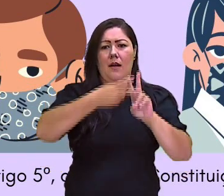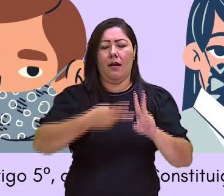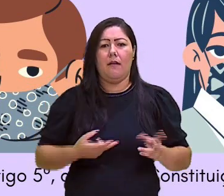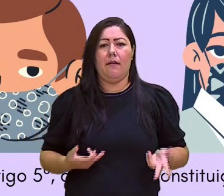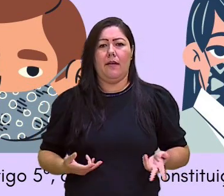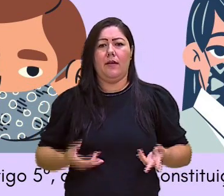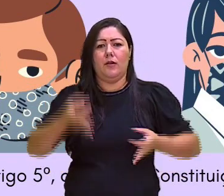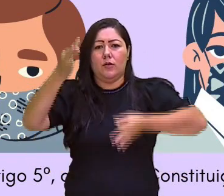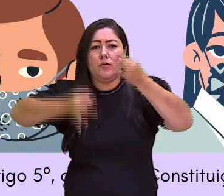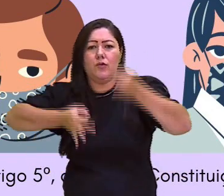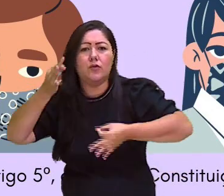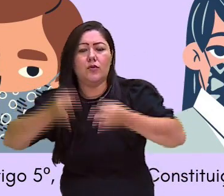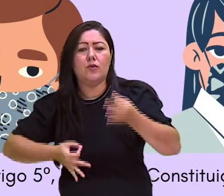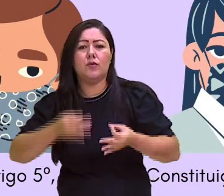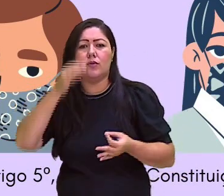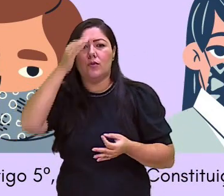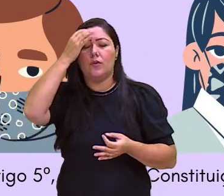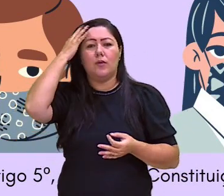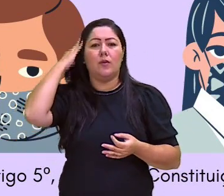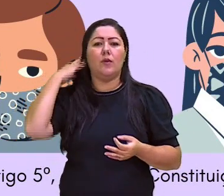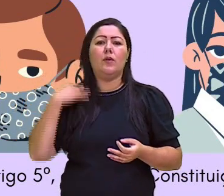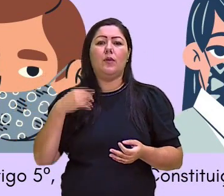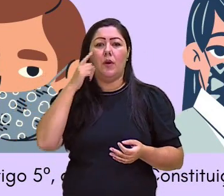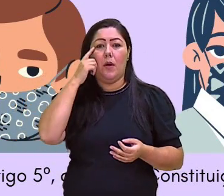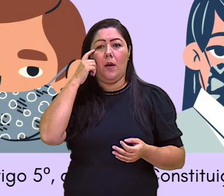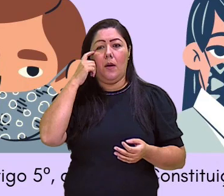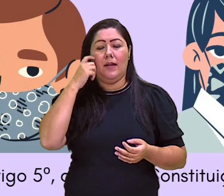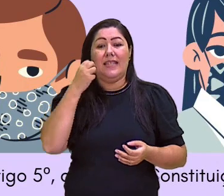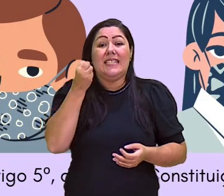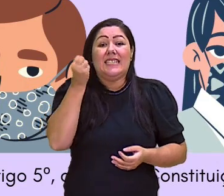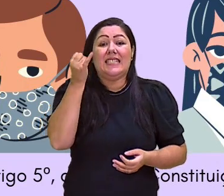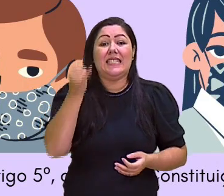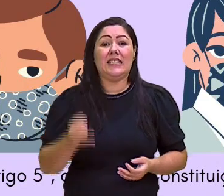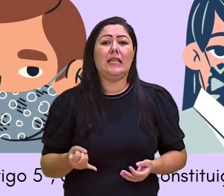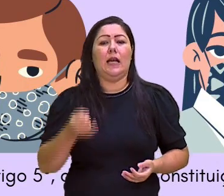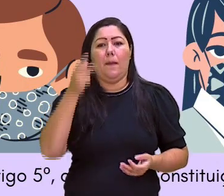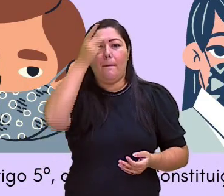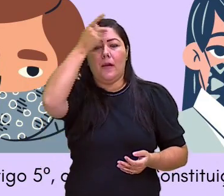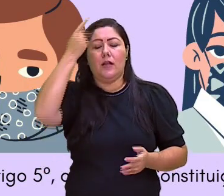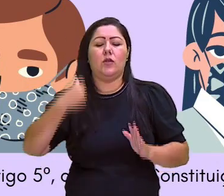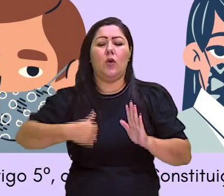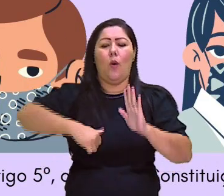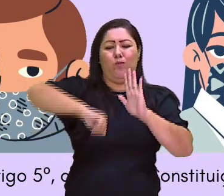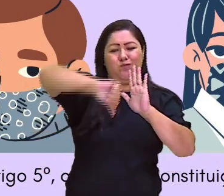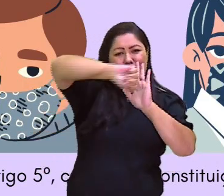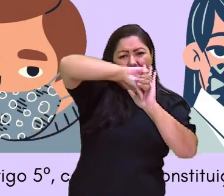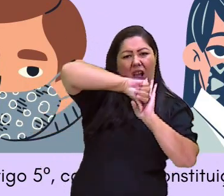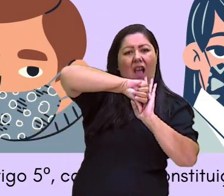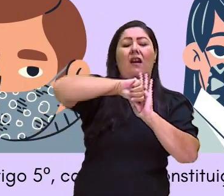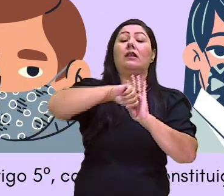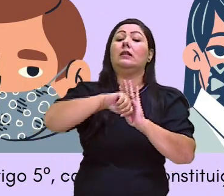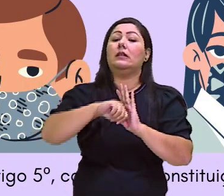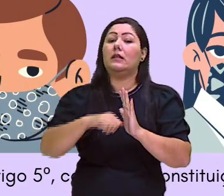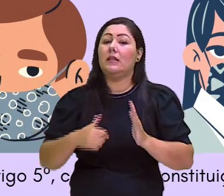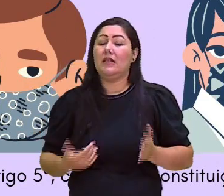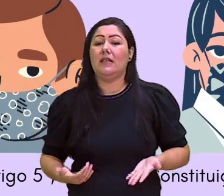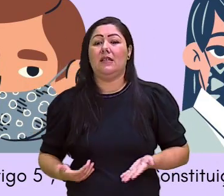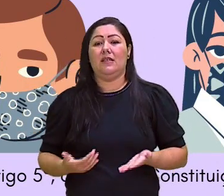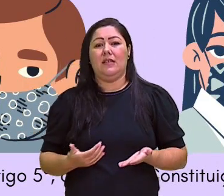ser julgado, para você ser preso, o crime que você cometeu ou